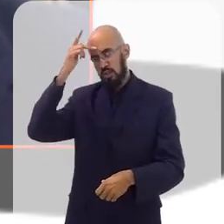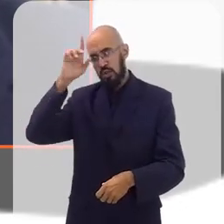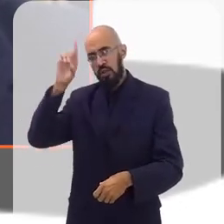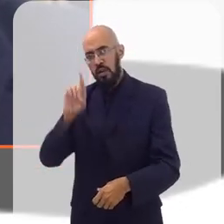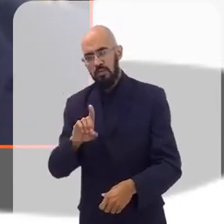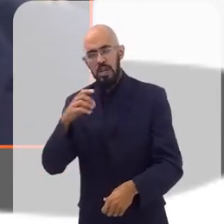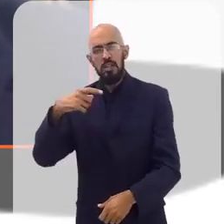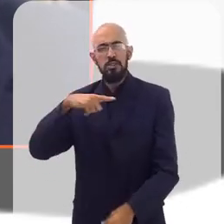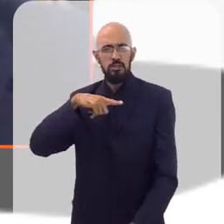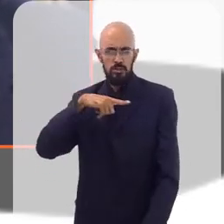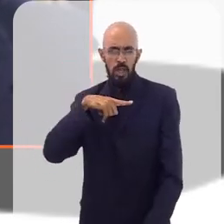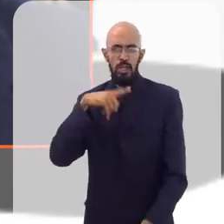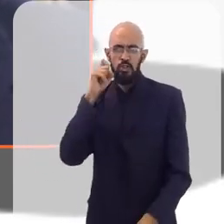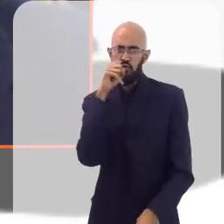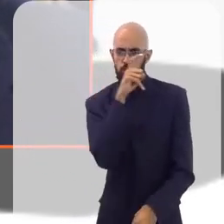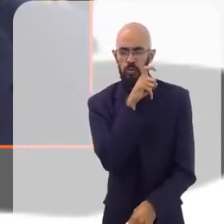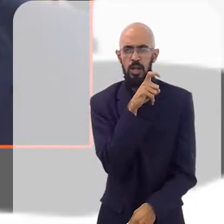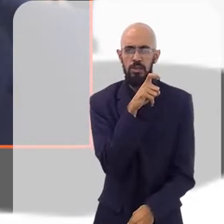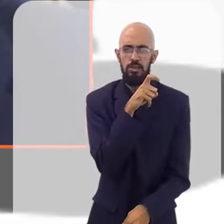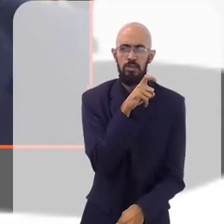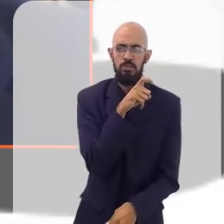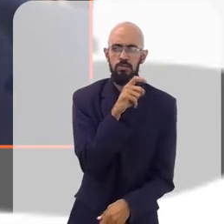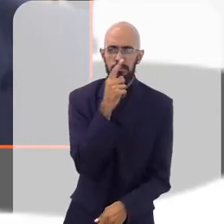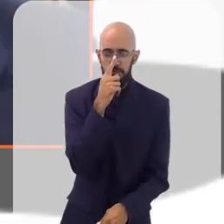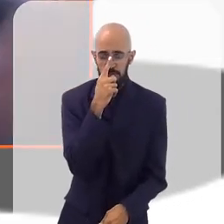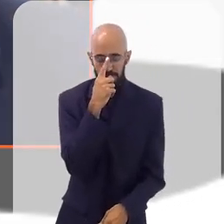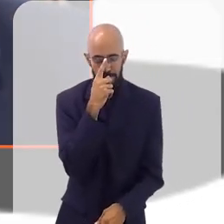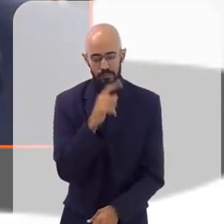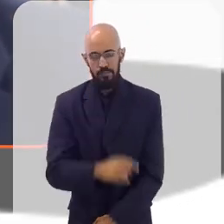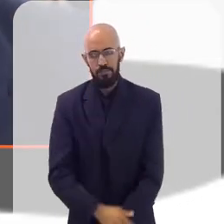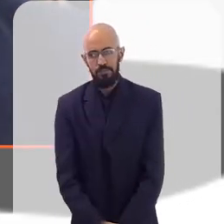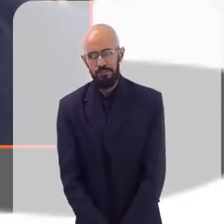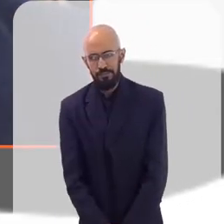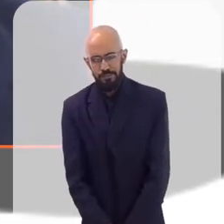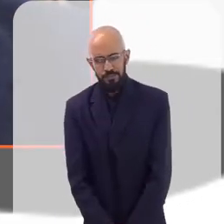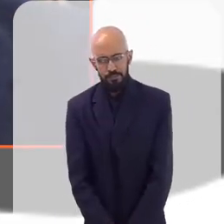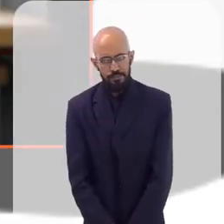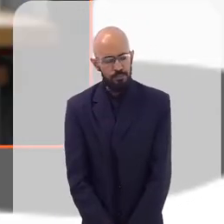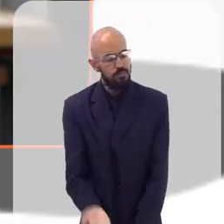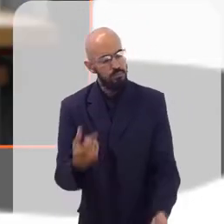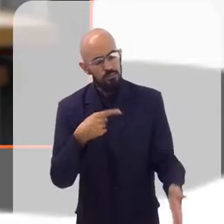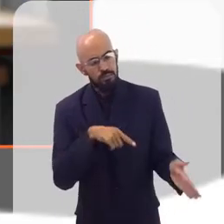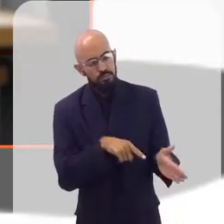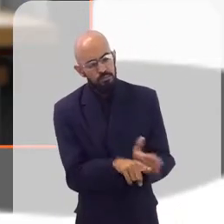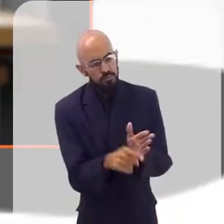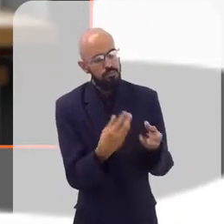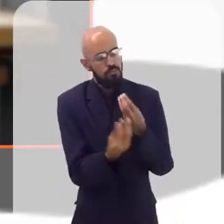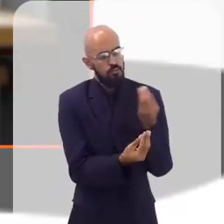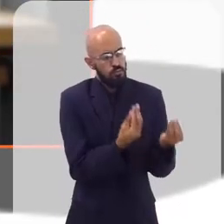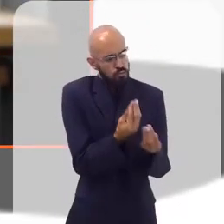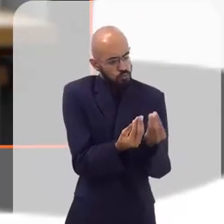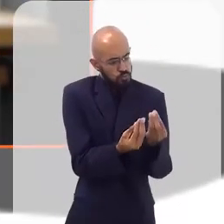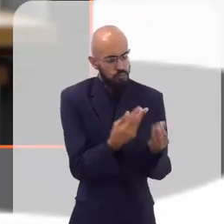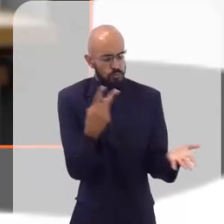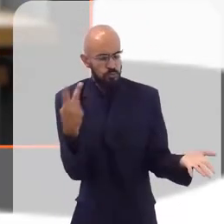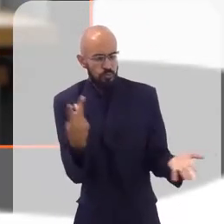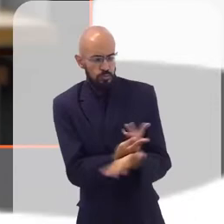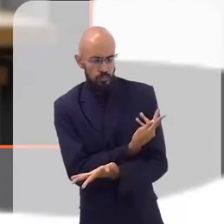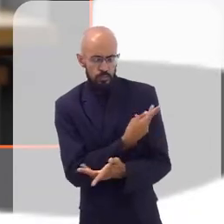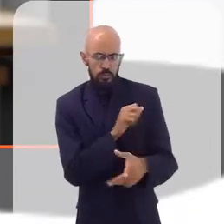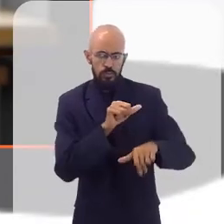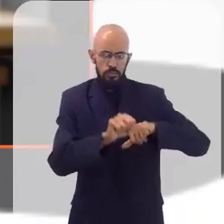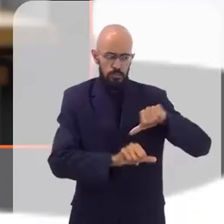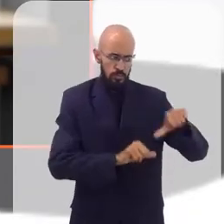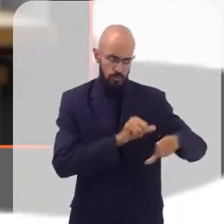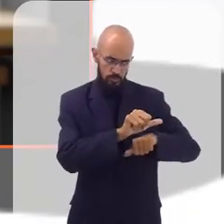que as pessoas passam no seu dia a dia a gente ficuldade que encontra no seu dia a dia e como é efetivamente essa